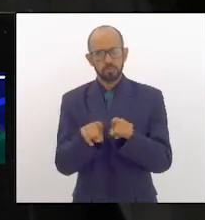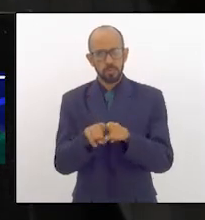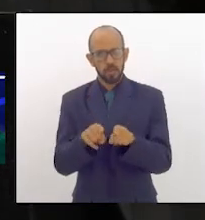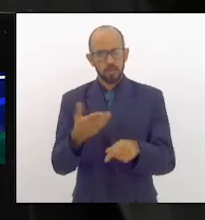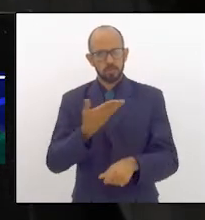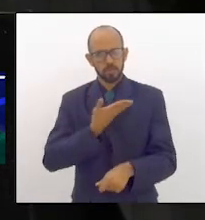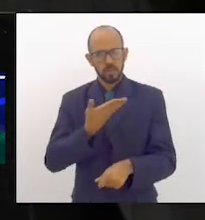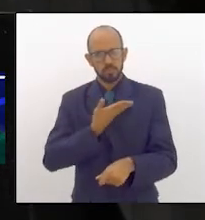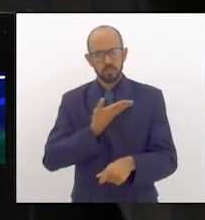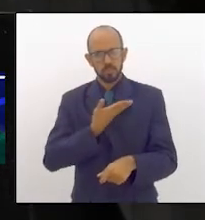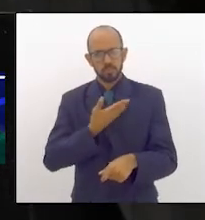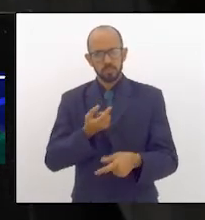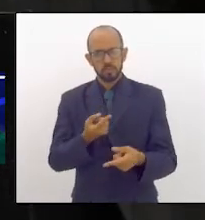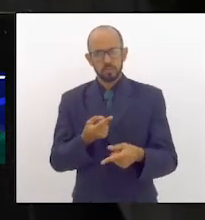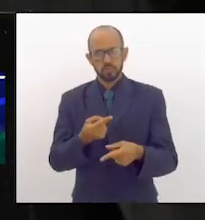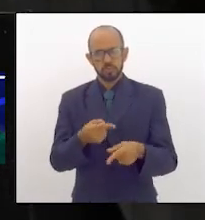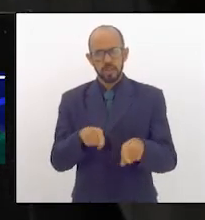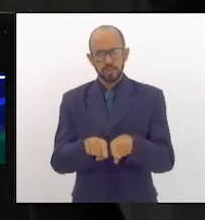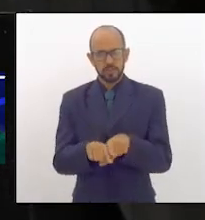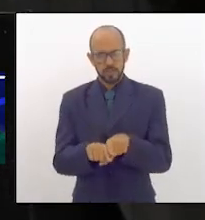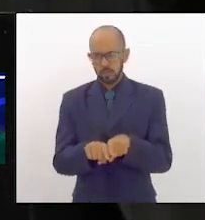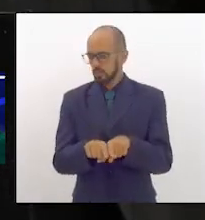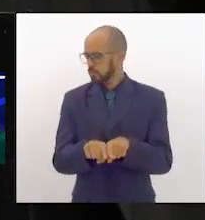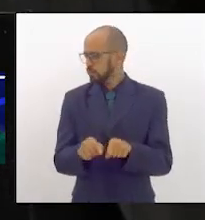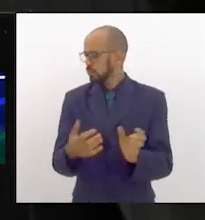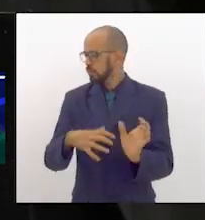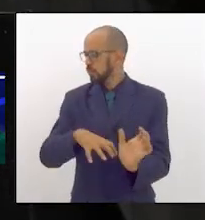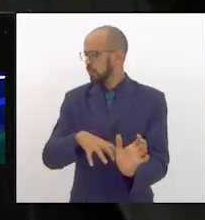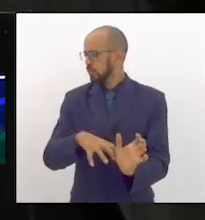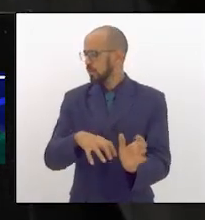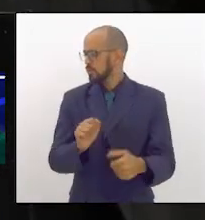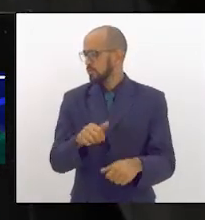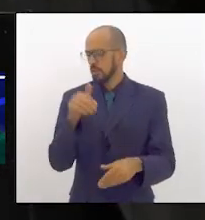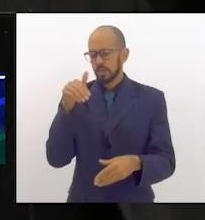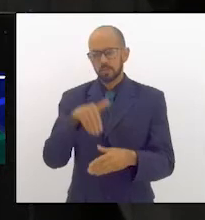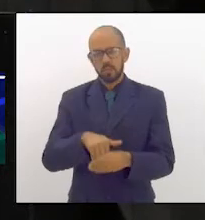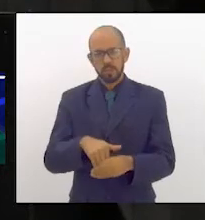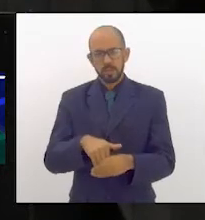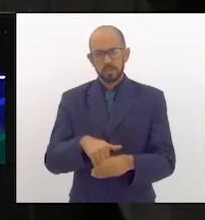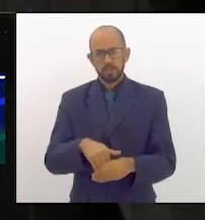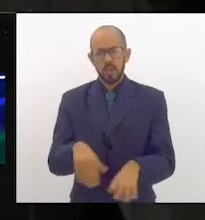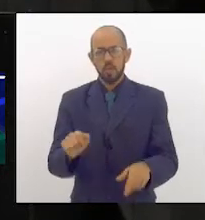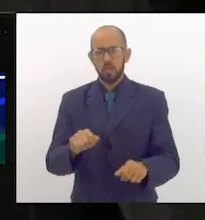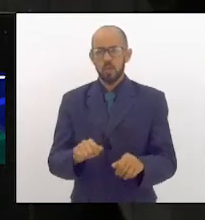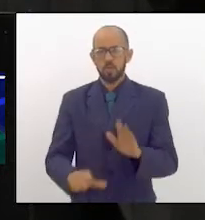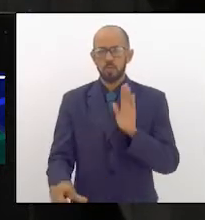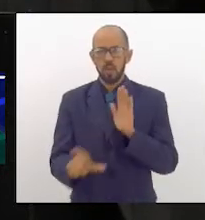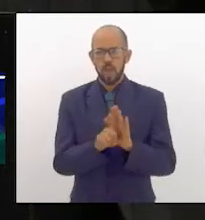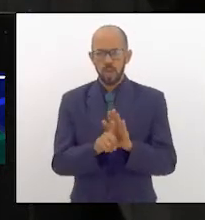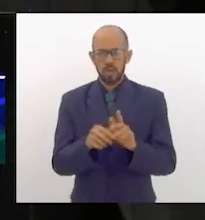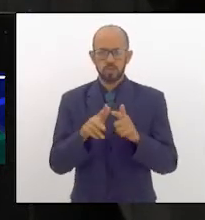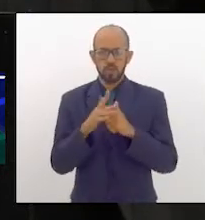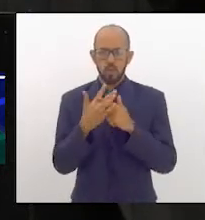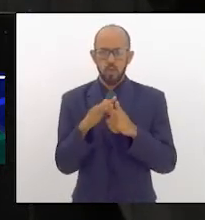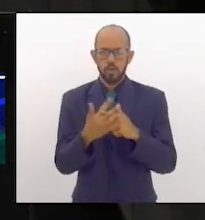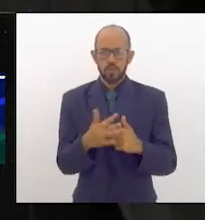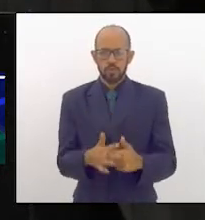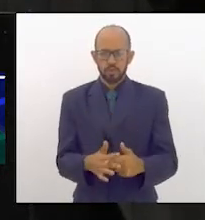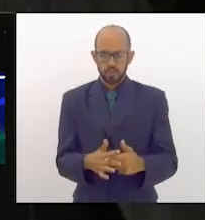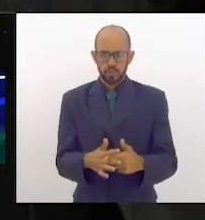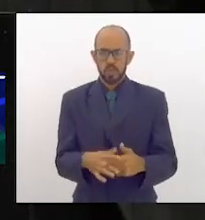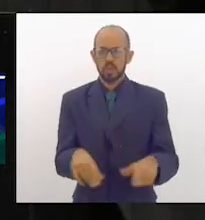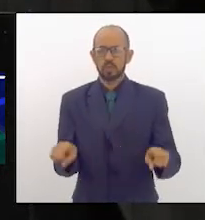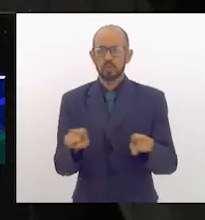eles parceiros parceiros do congresso nacional para que a votação da Medida Provisória é como lei essa corrija corrija